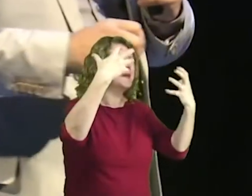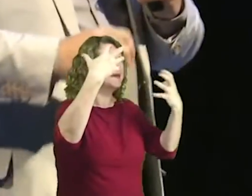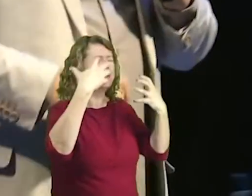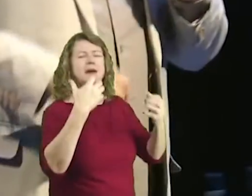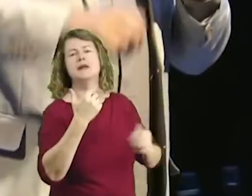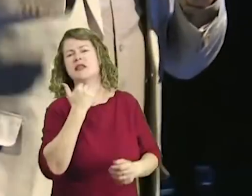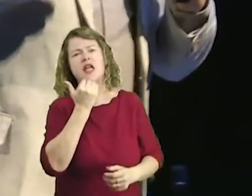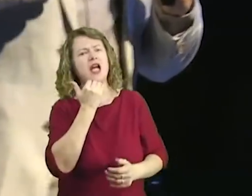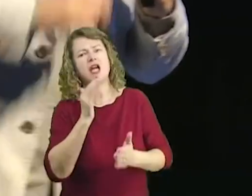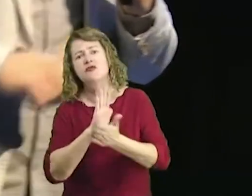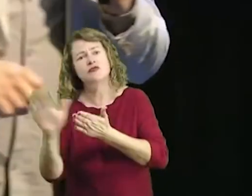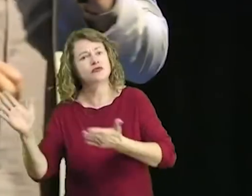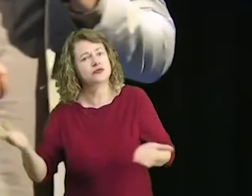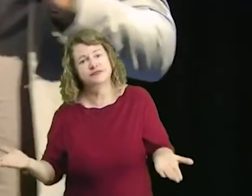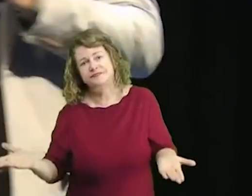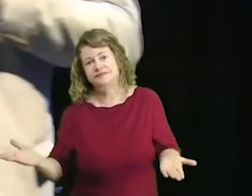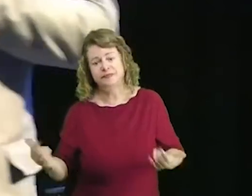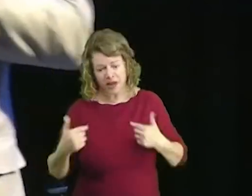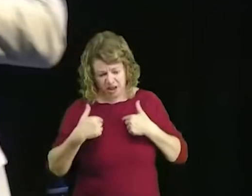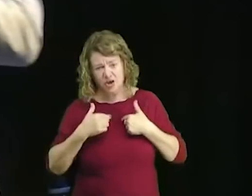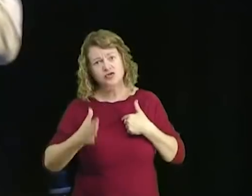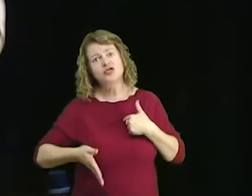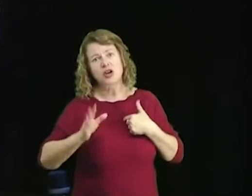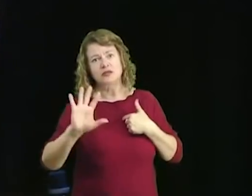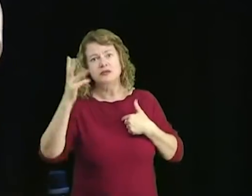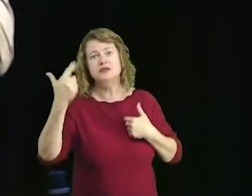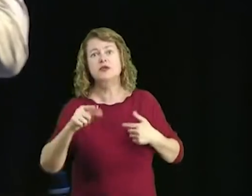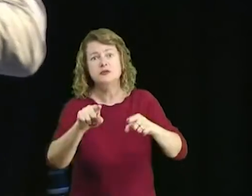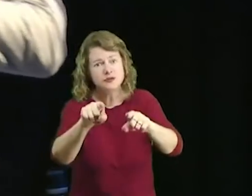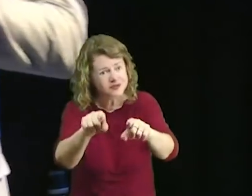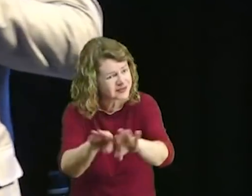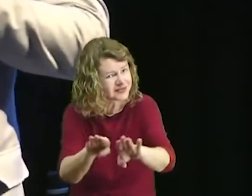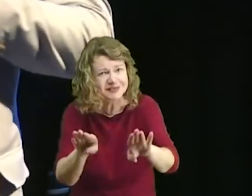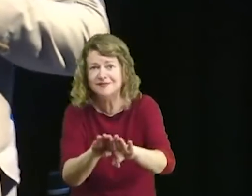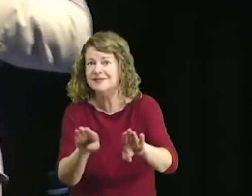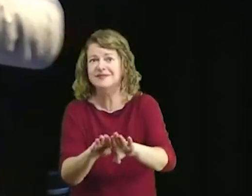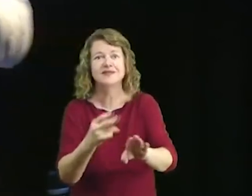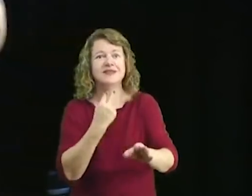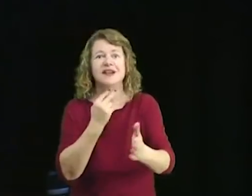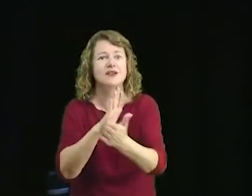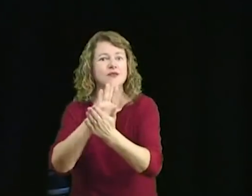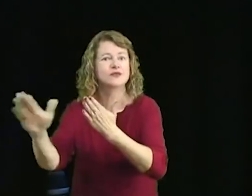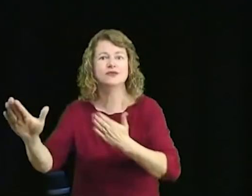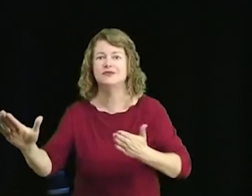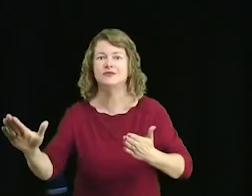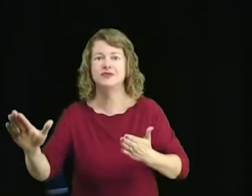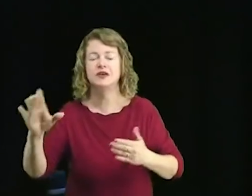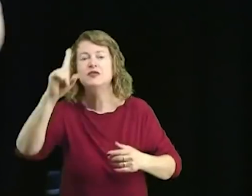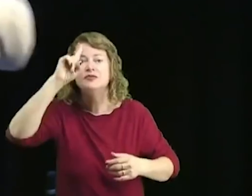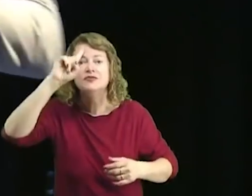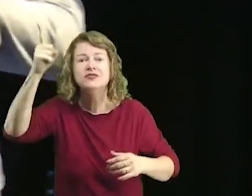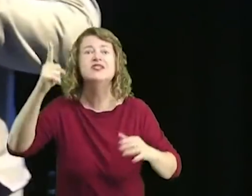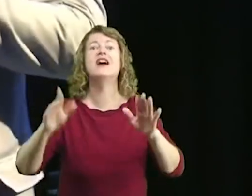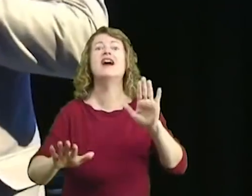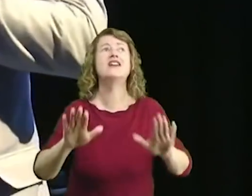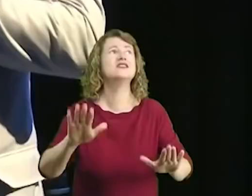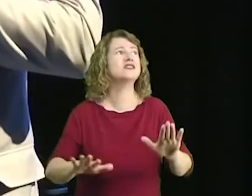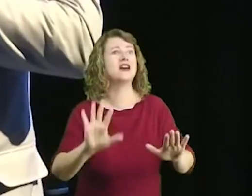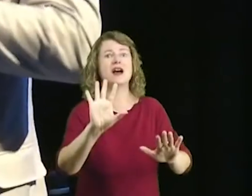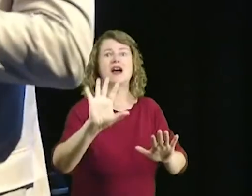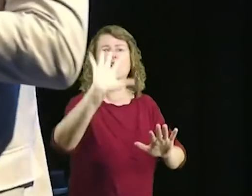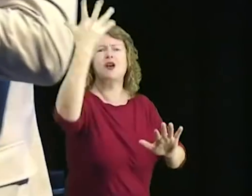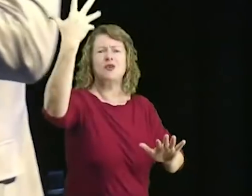escapar. Eu não escapei e você não vai escapar dos dias em que a notícia ruim